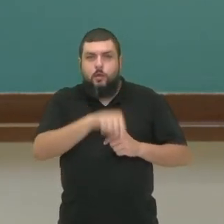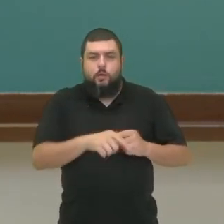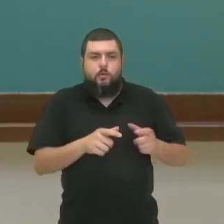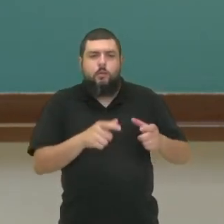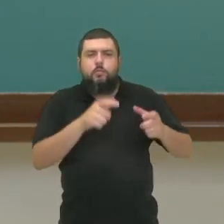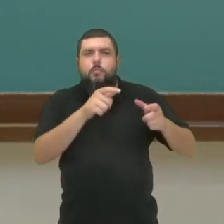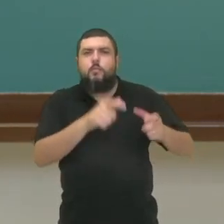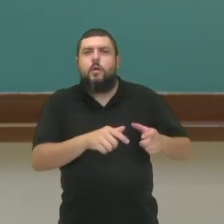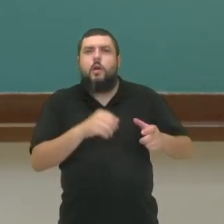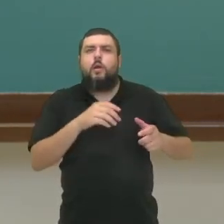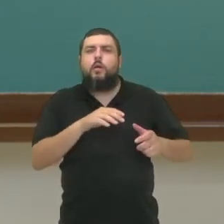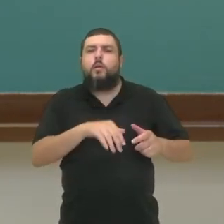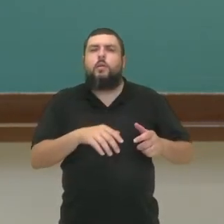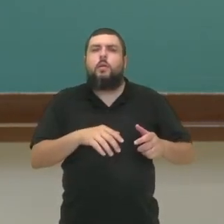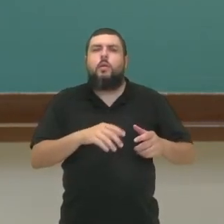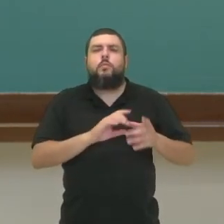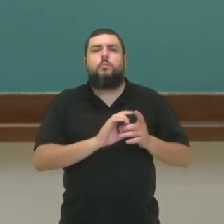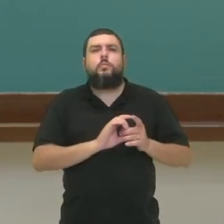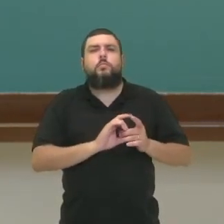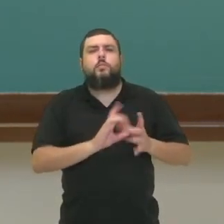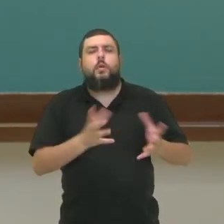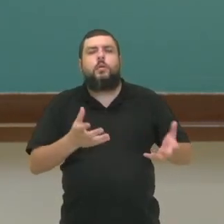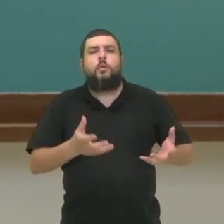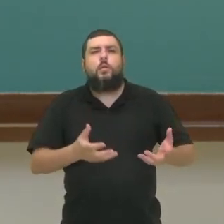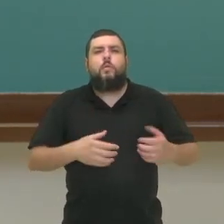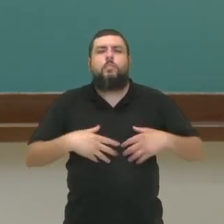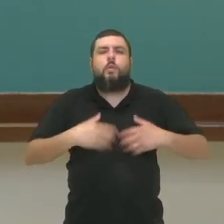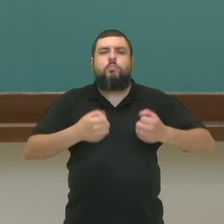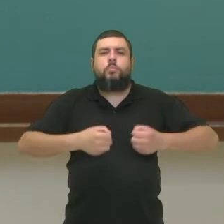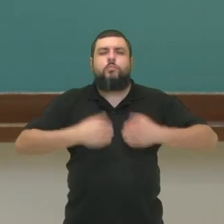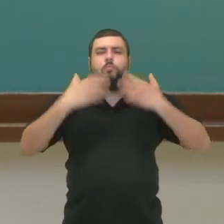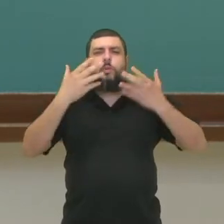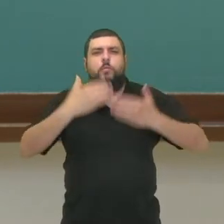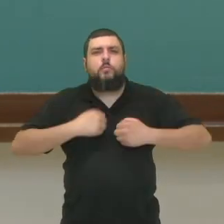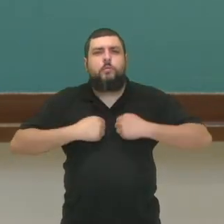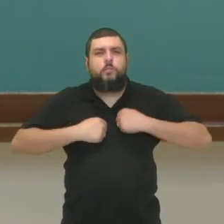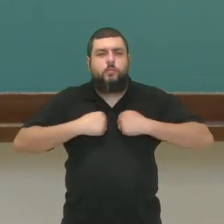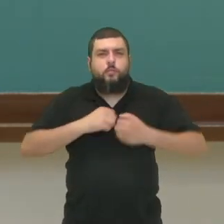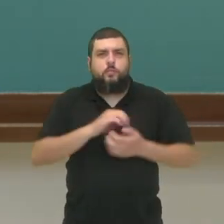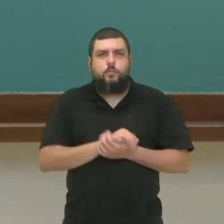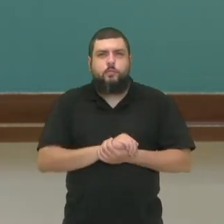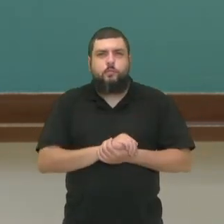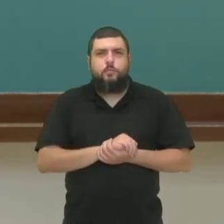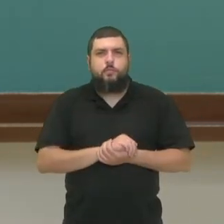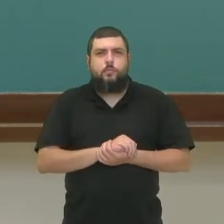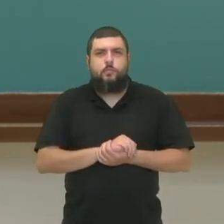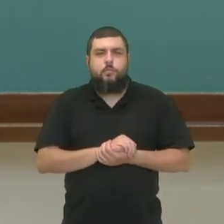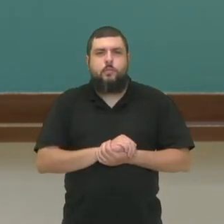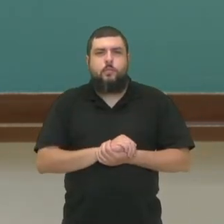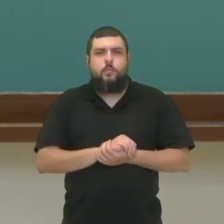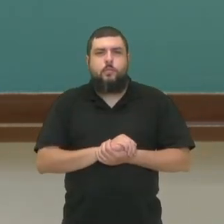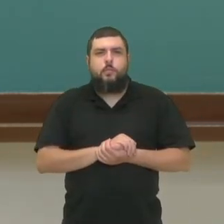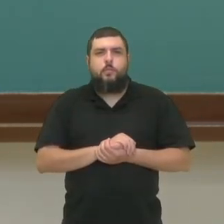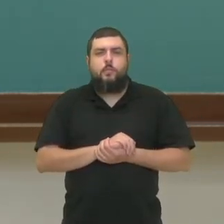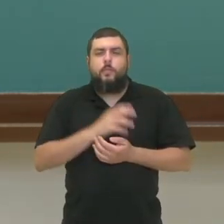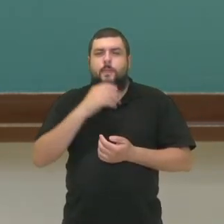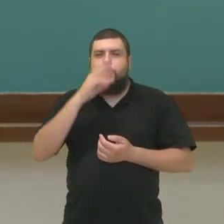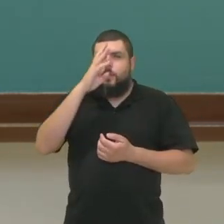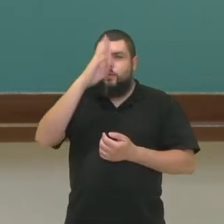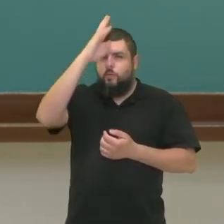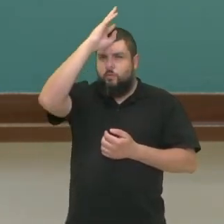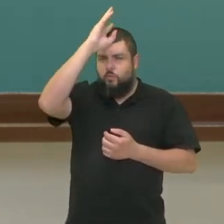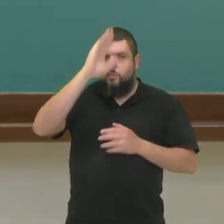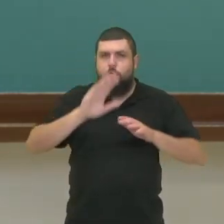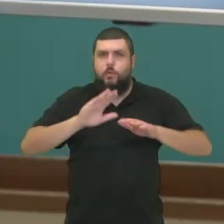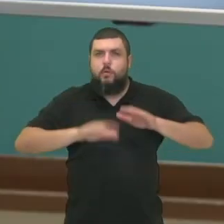com água para você se banhar. Dependendo da região da Roma, porque imagina, Roma República ou Roma depois, mais Império, é